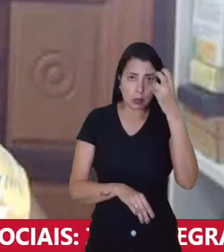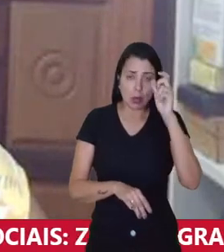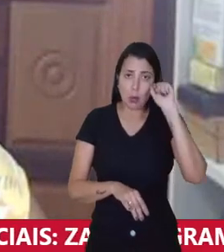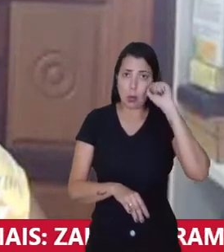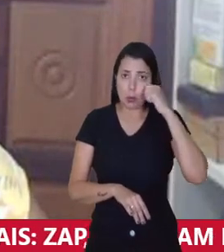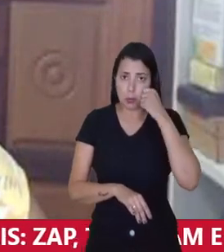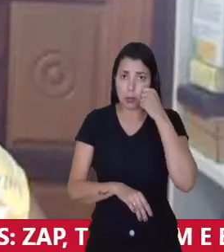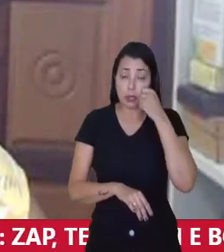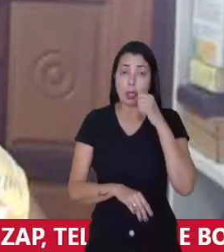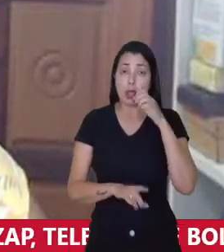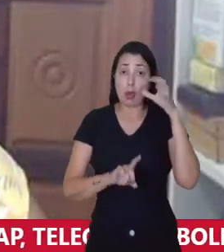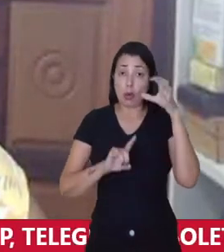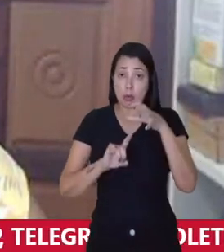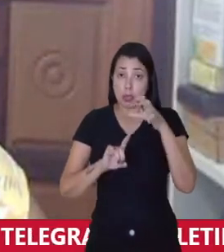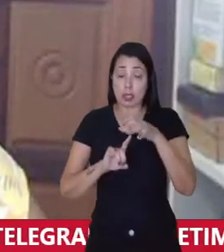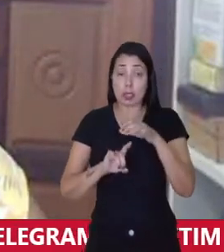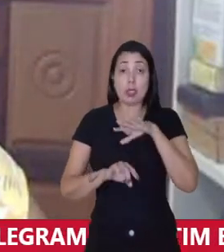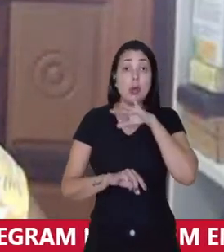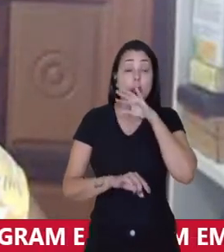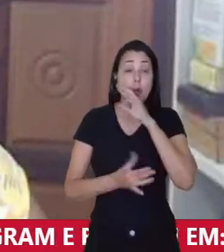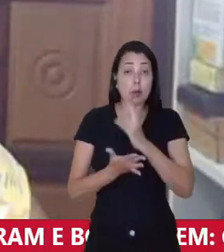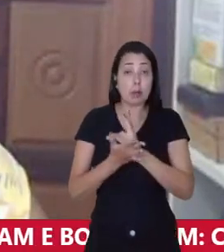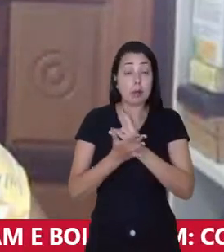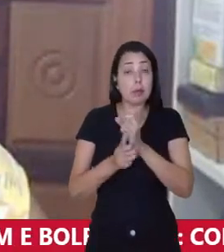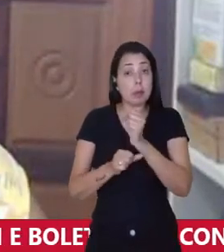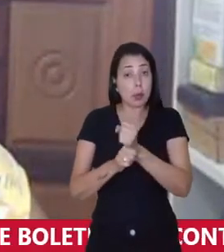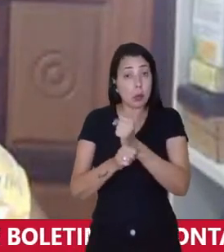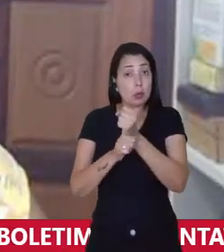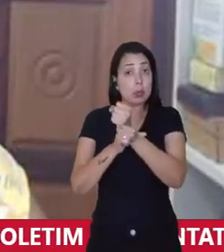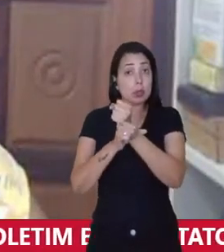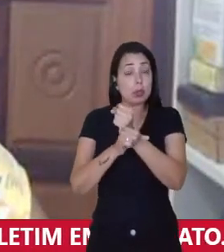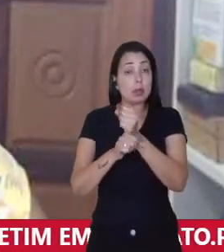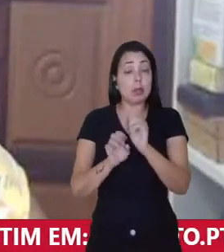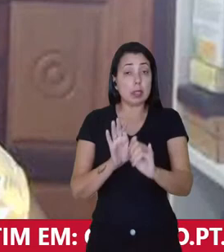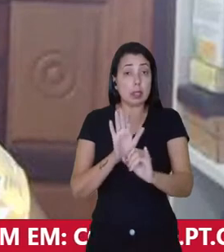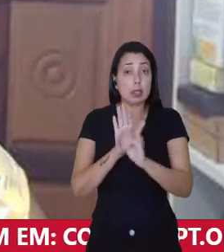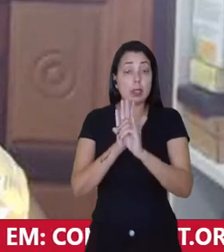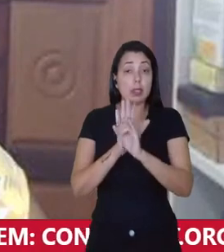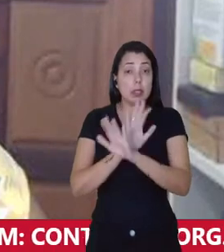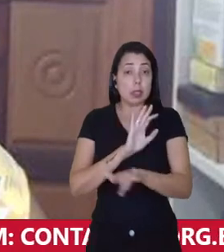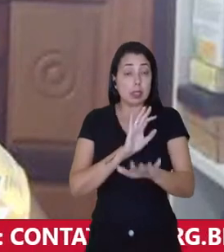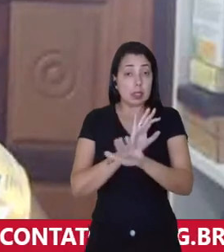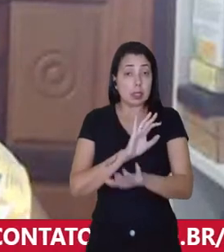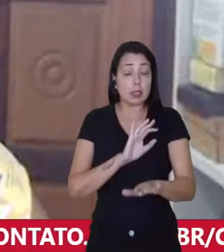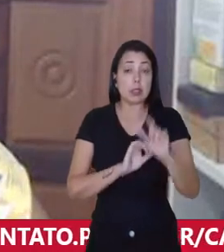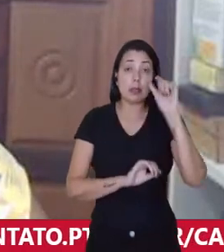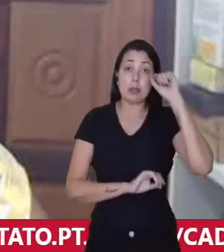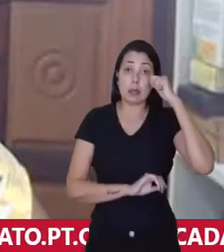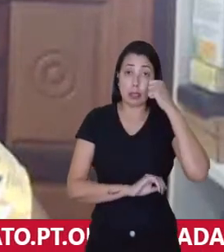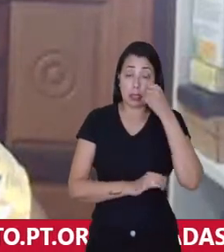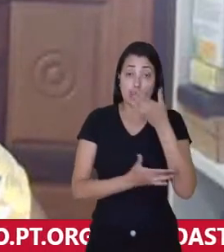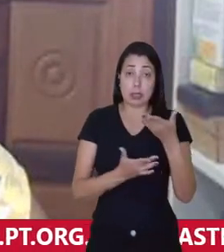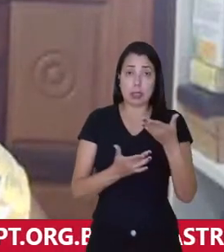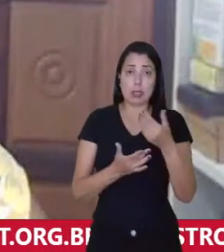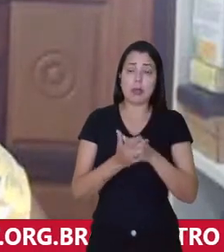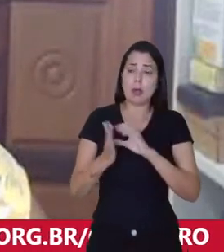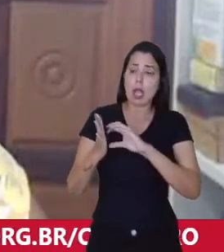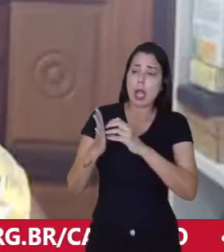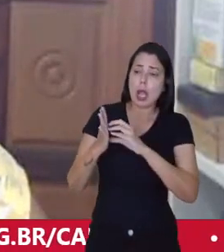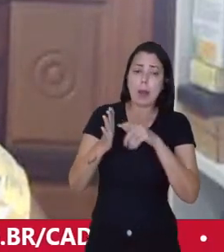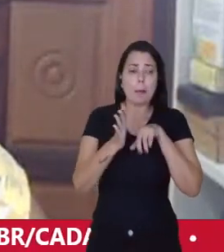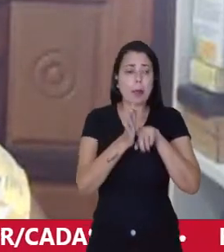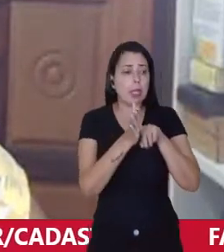negras afetam negativamente a construção da identidade das crianças negras. Os dados das